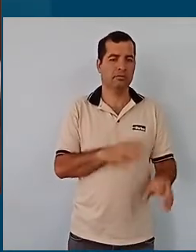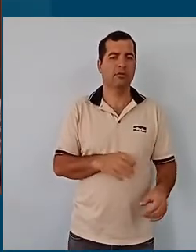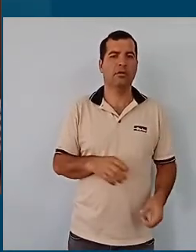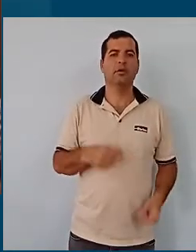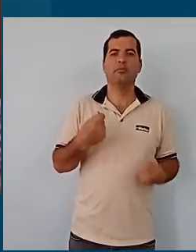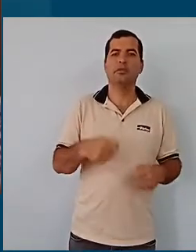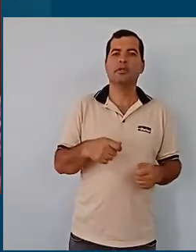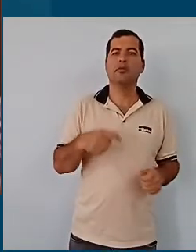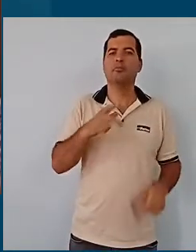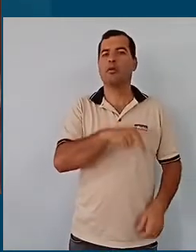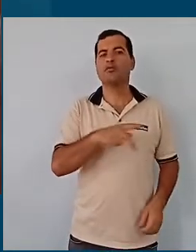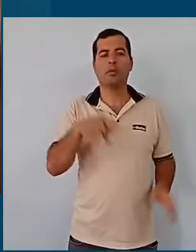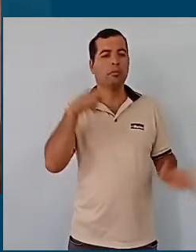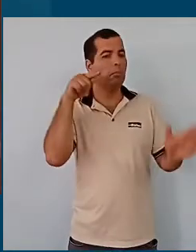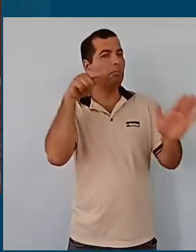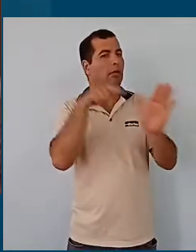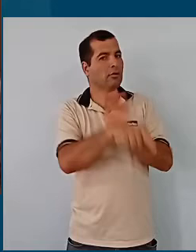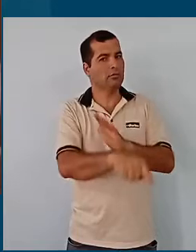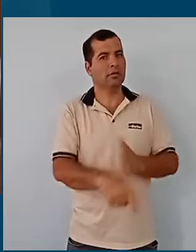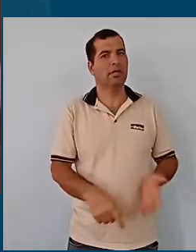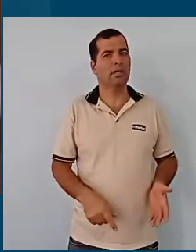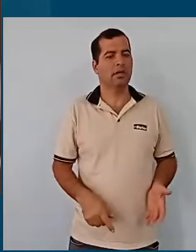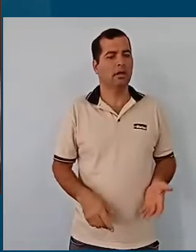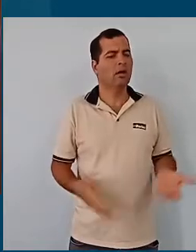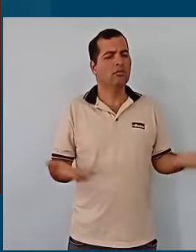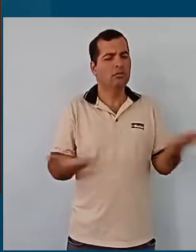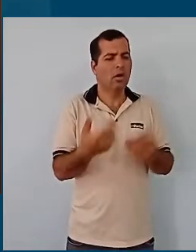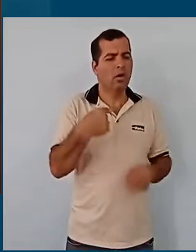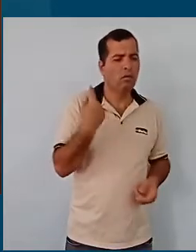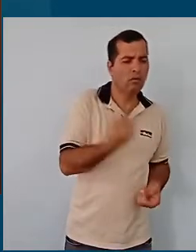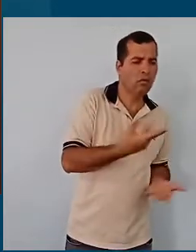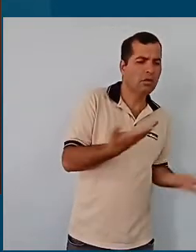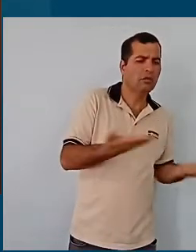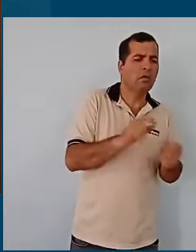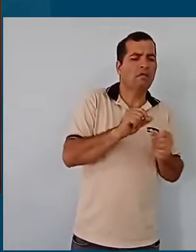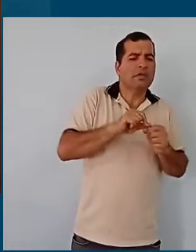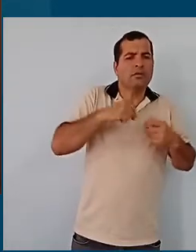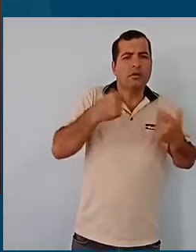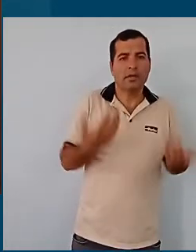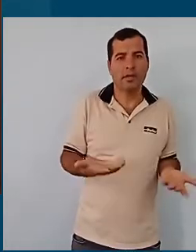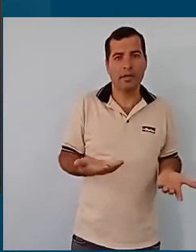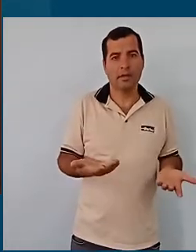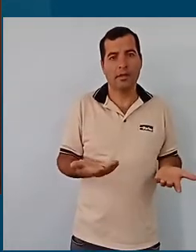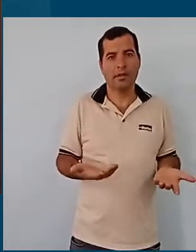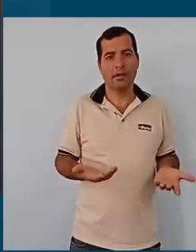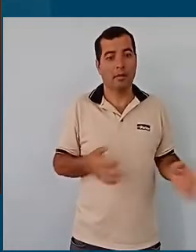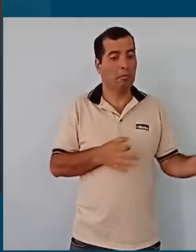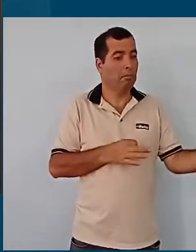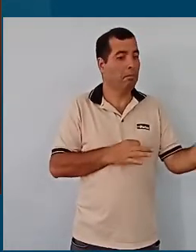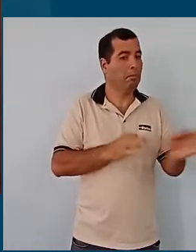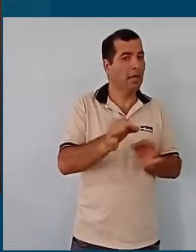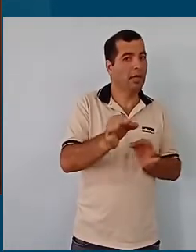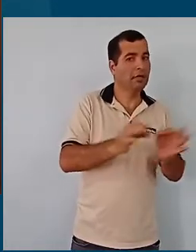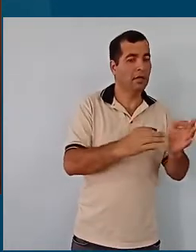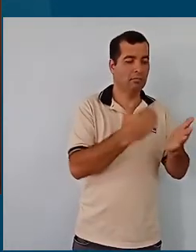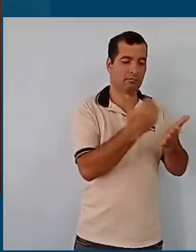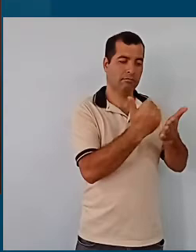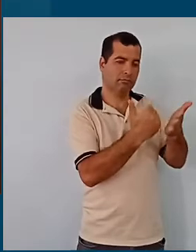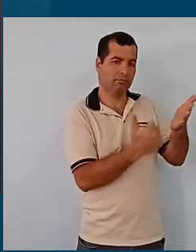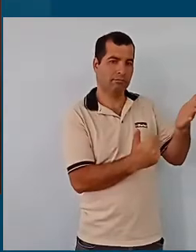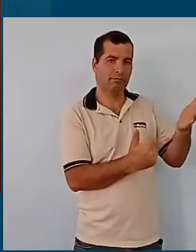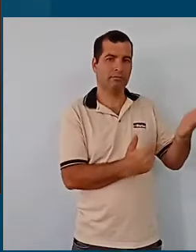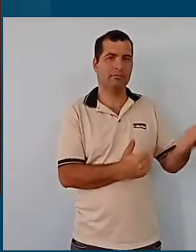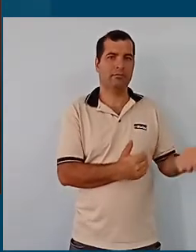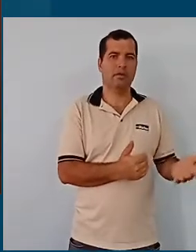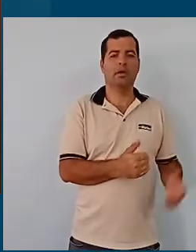boas perguntas. O que nós podemos fazer hoje, na hora de planejar o dia? Não que o